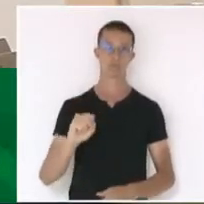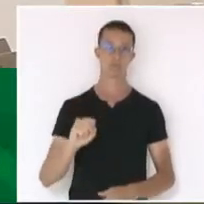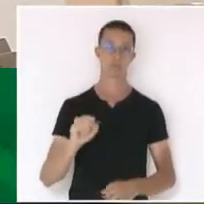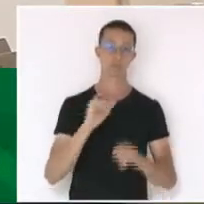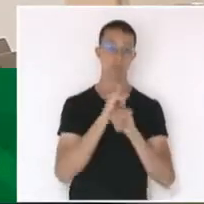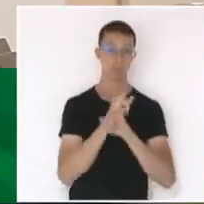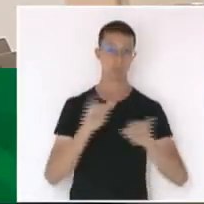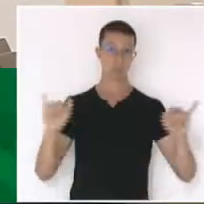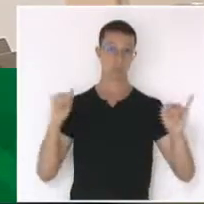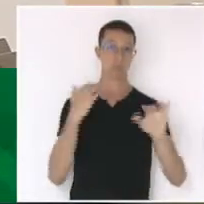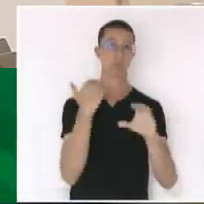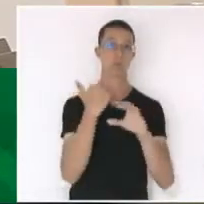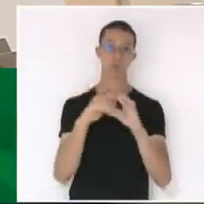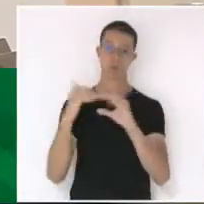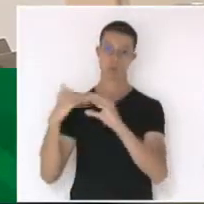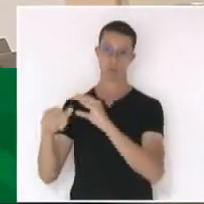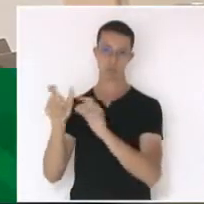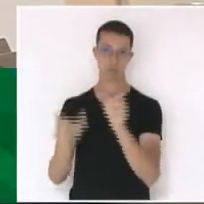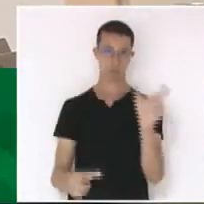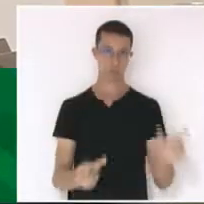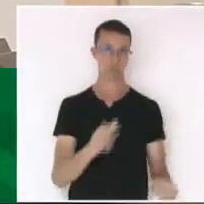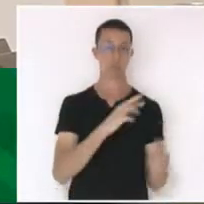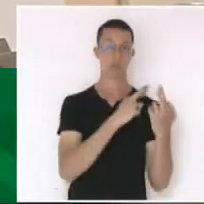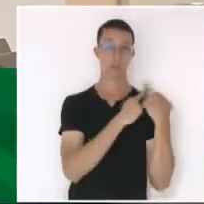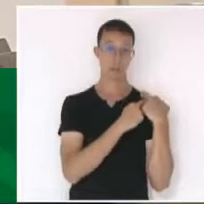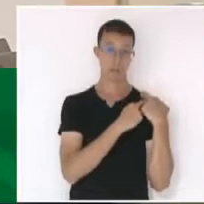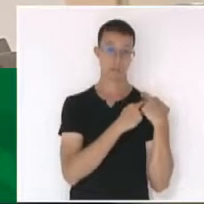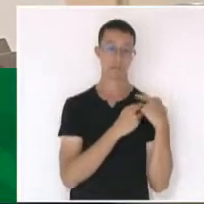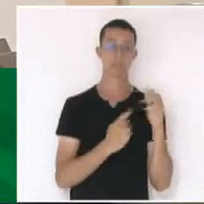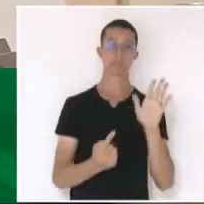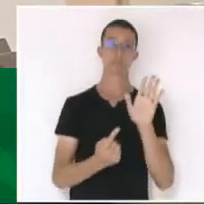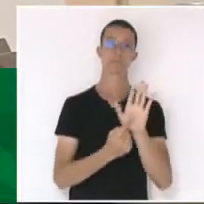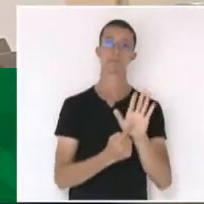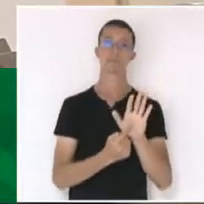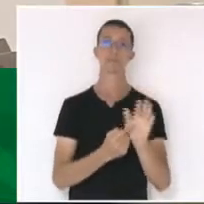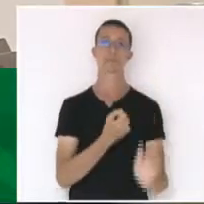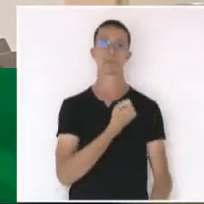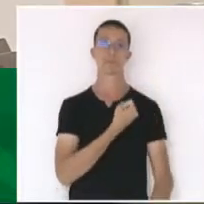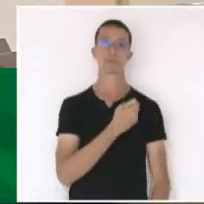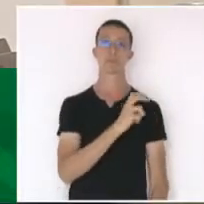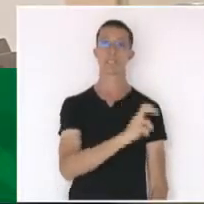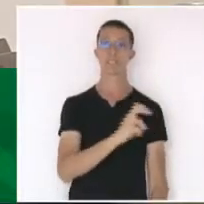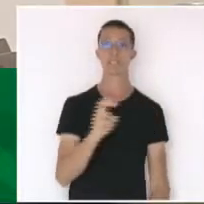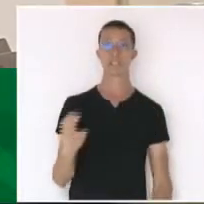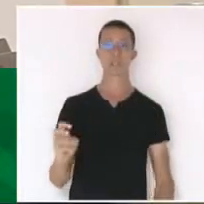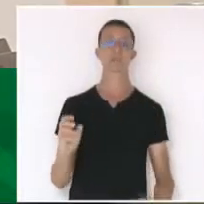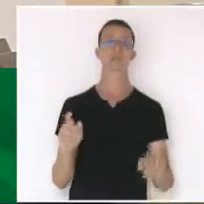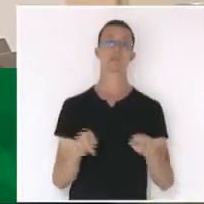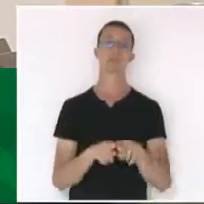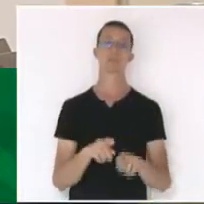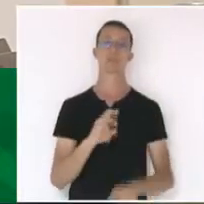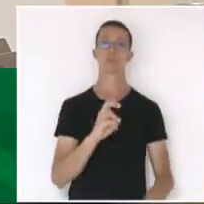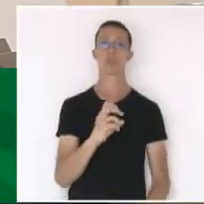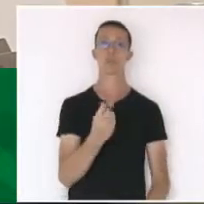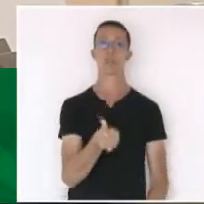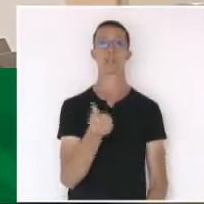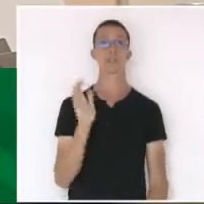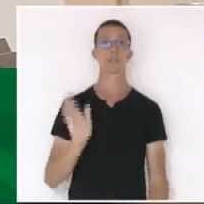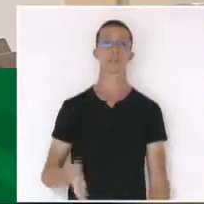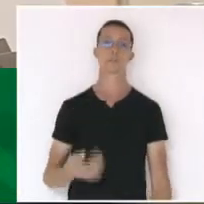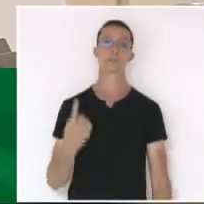encaminhará aos destinatários as indicações número 55 e 56 2018